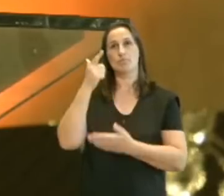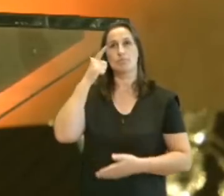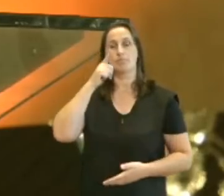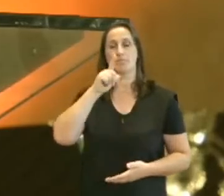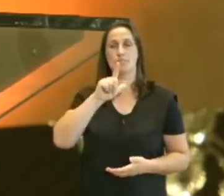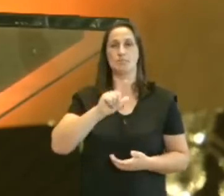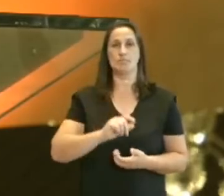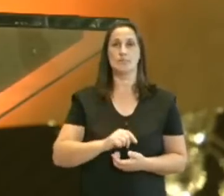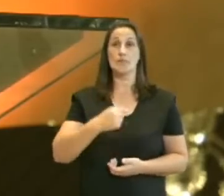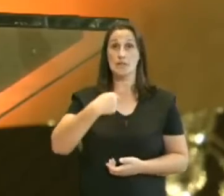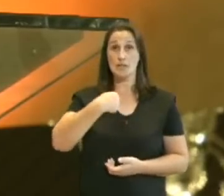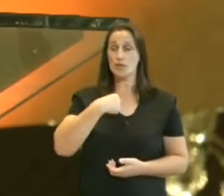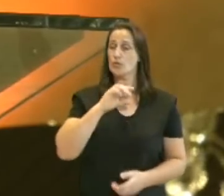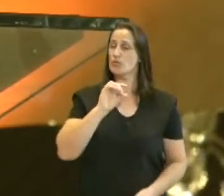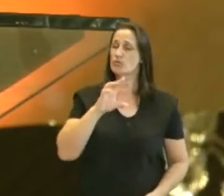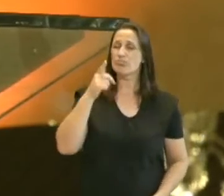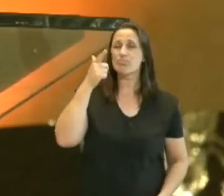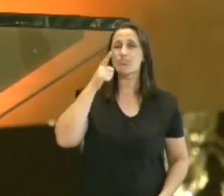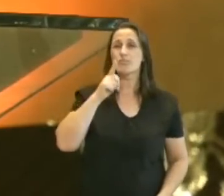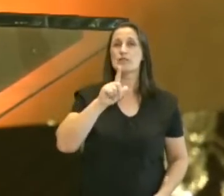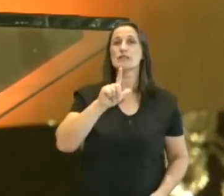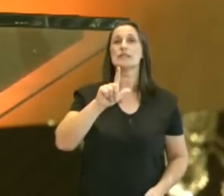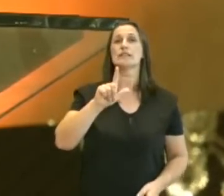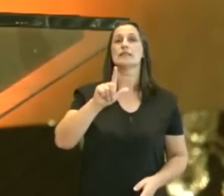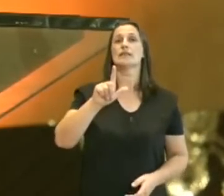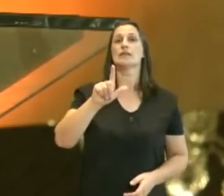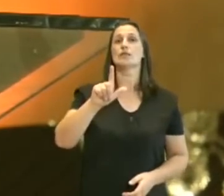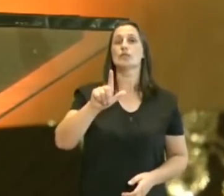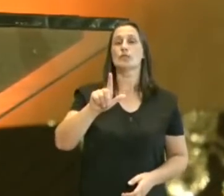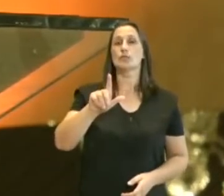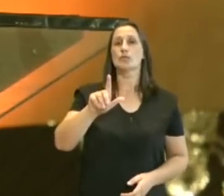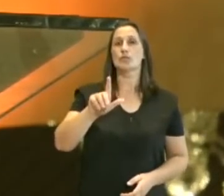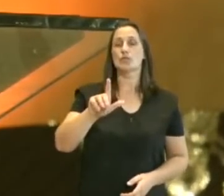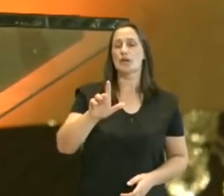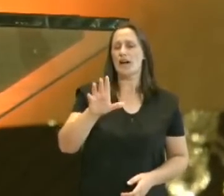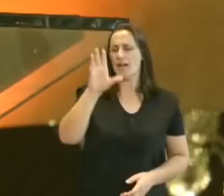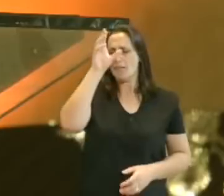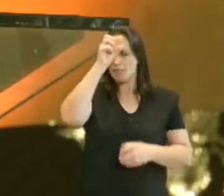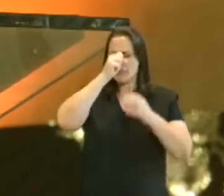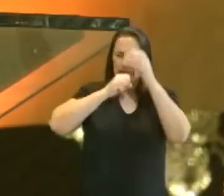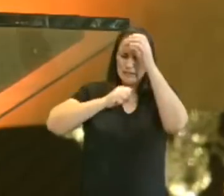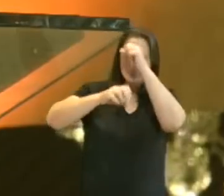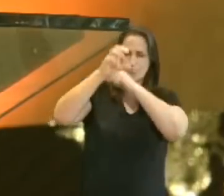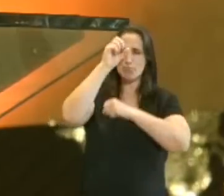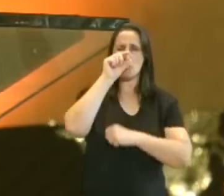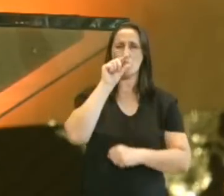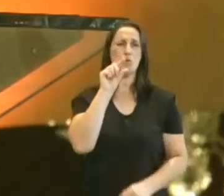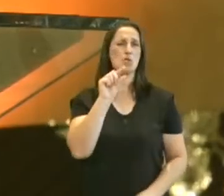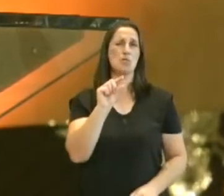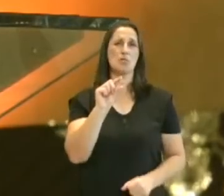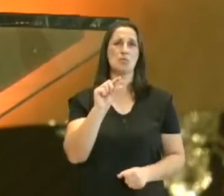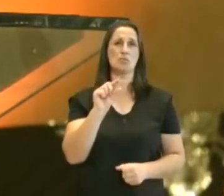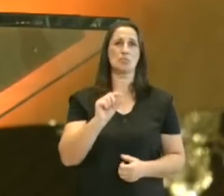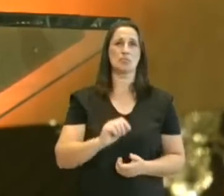onde eu só consigo assimilar algumas coisas, um pouquinho de cada vez,